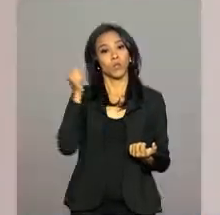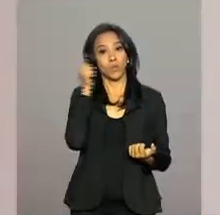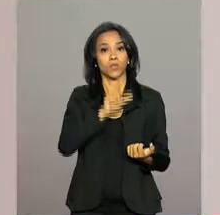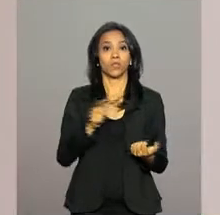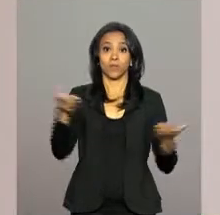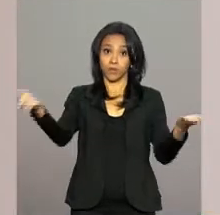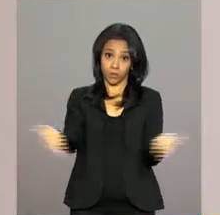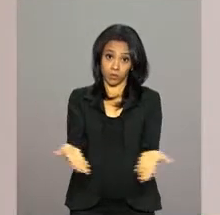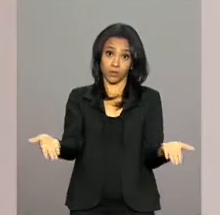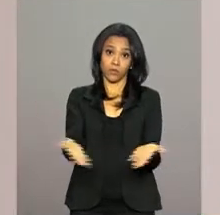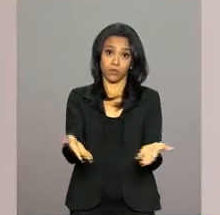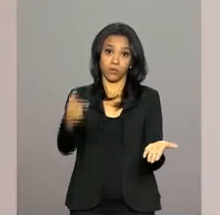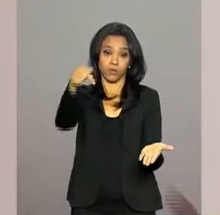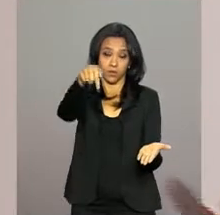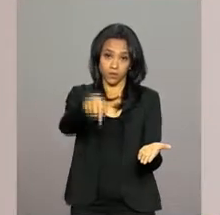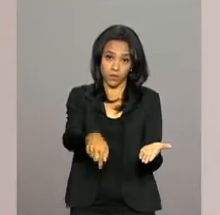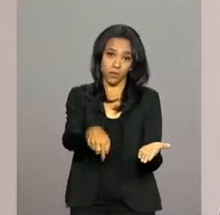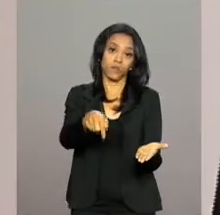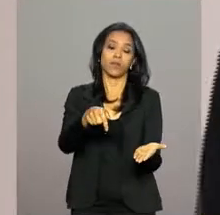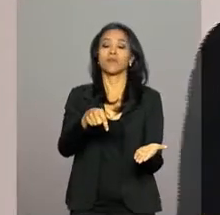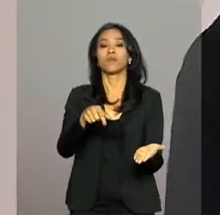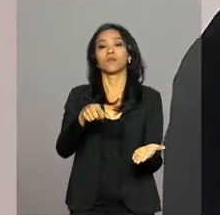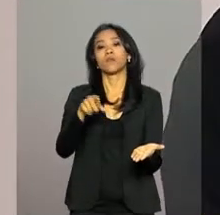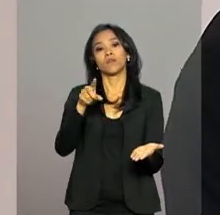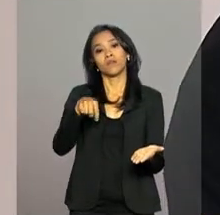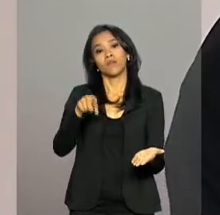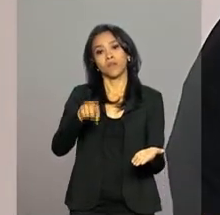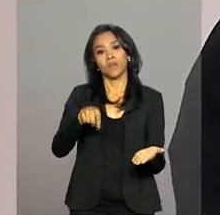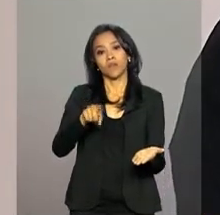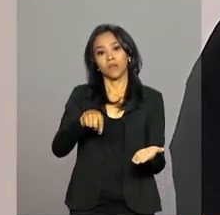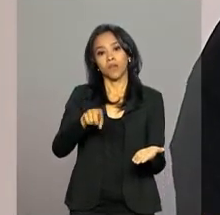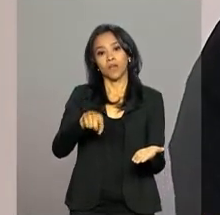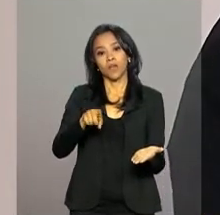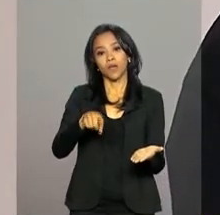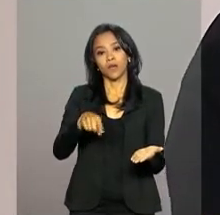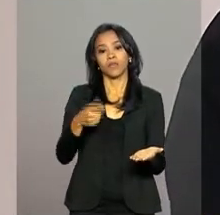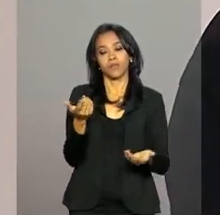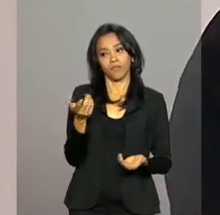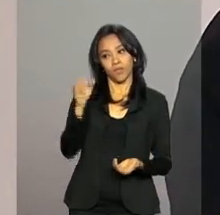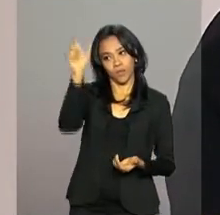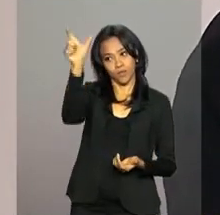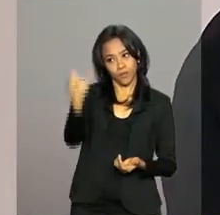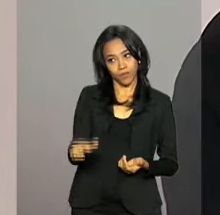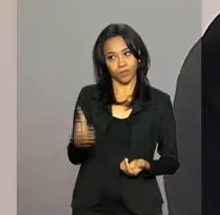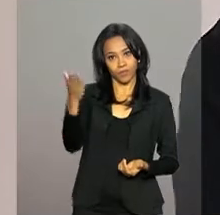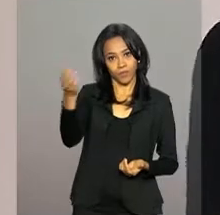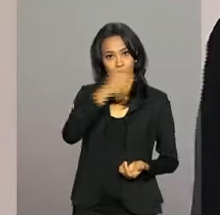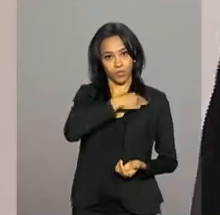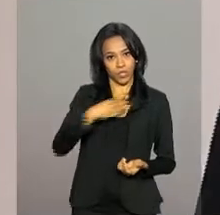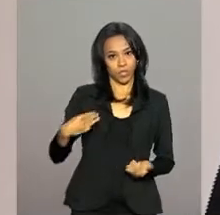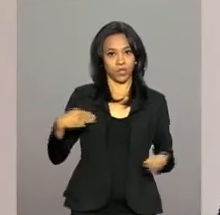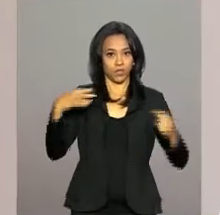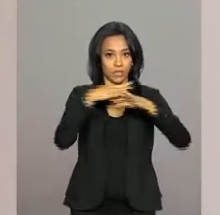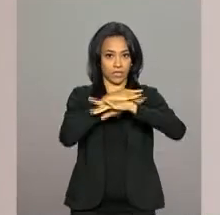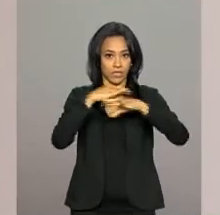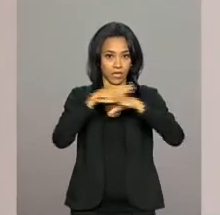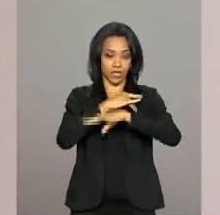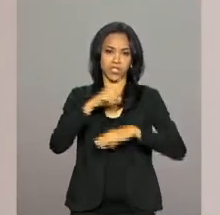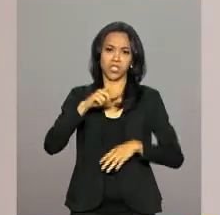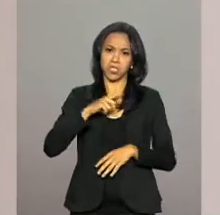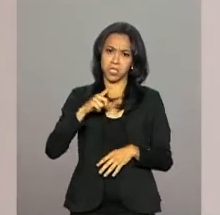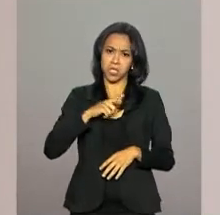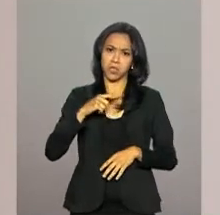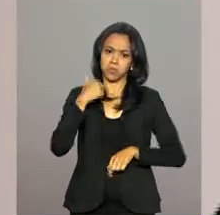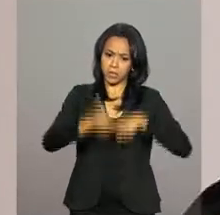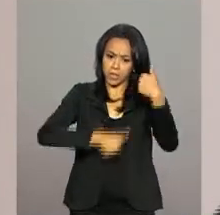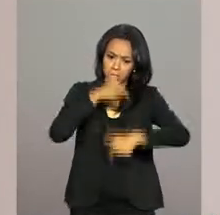de escrito magistralmente pelo nosso ministro waldir que aliás tem feito um trabalho extraordinário